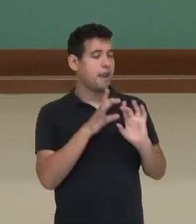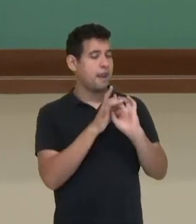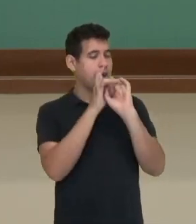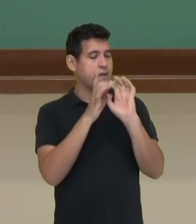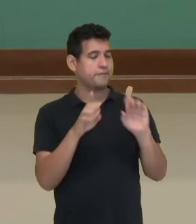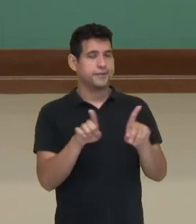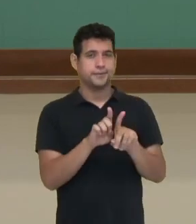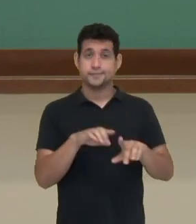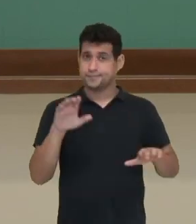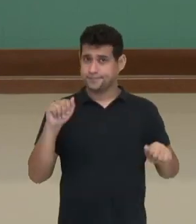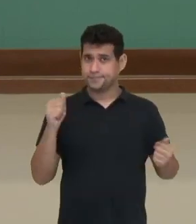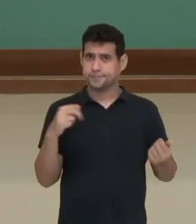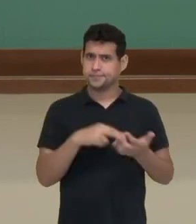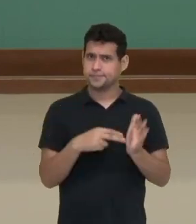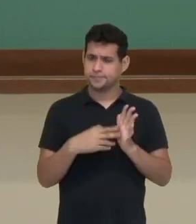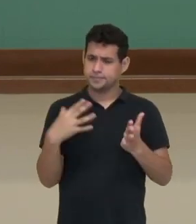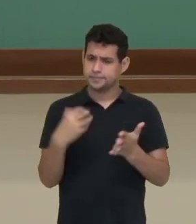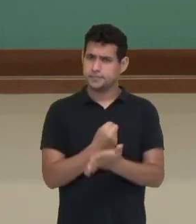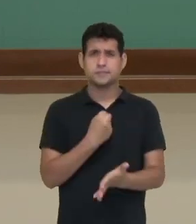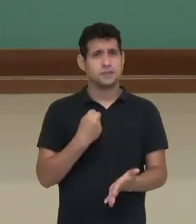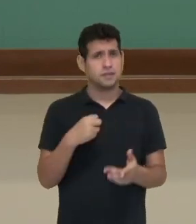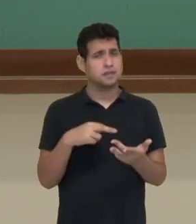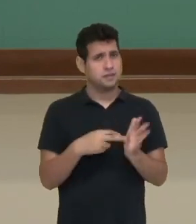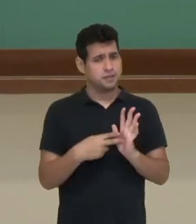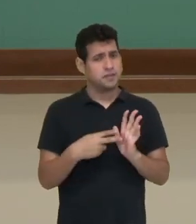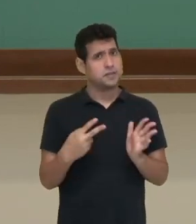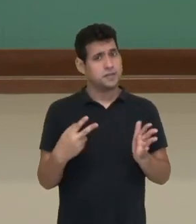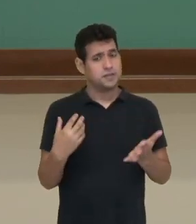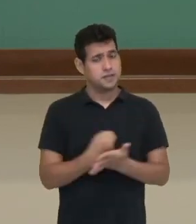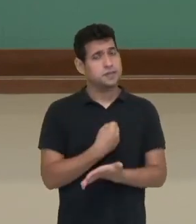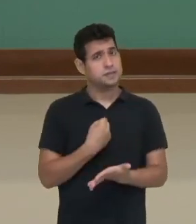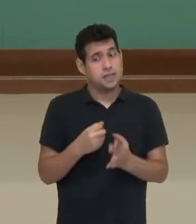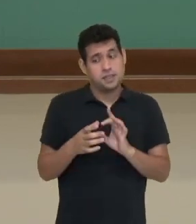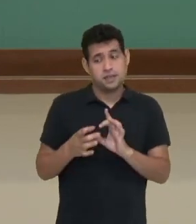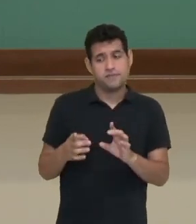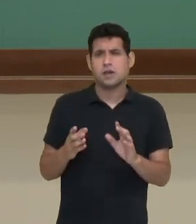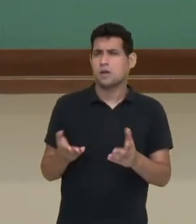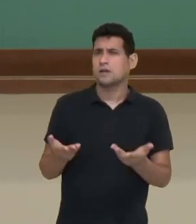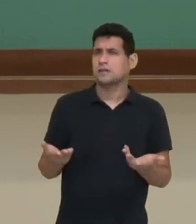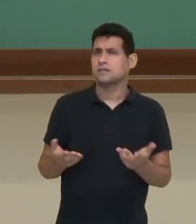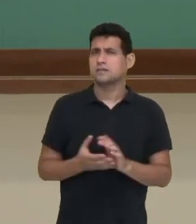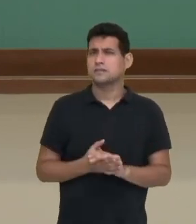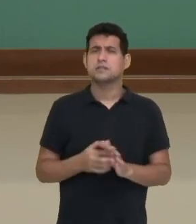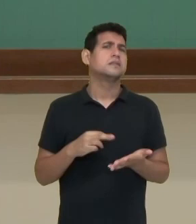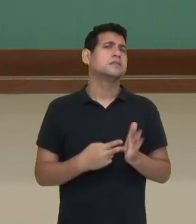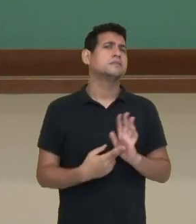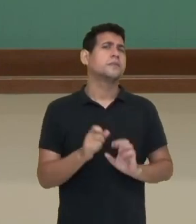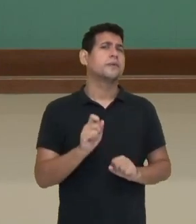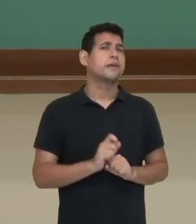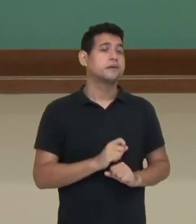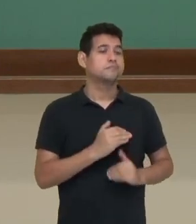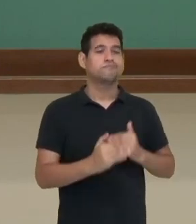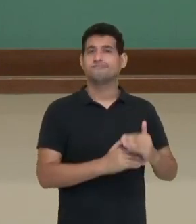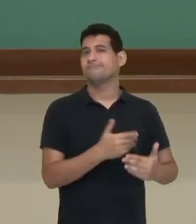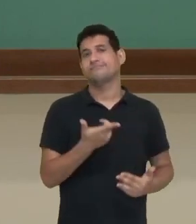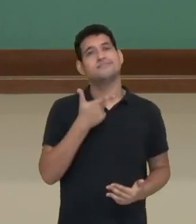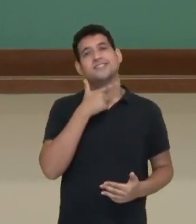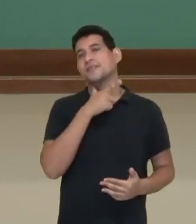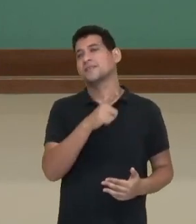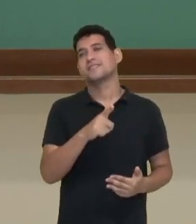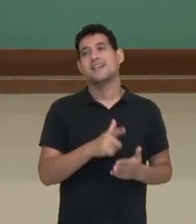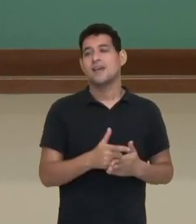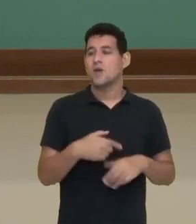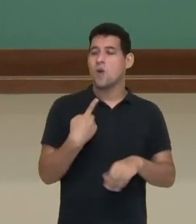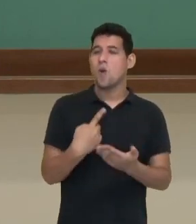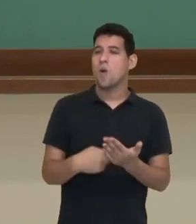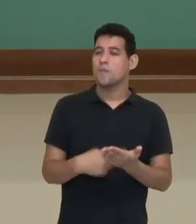da Espanha, era uma possessão espanhola e estava tentando a independência, nesse momento, ela passa a não conseguir mais